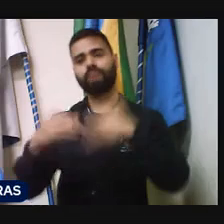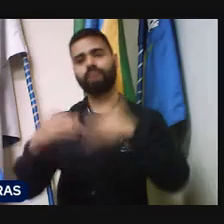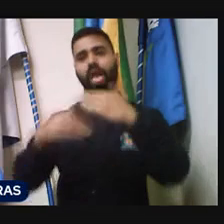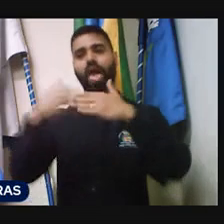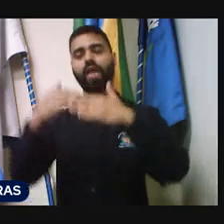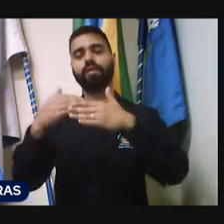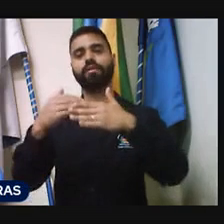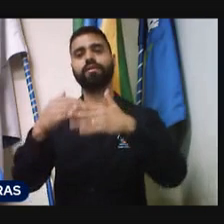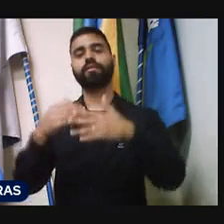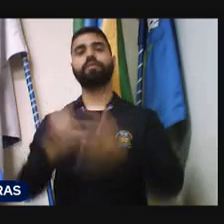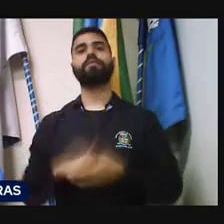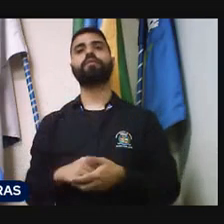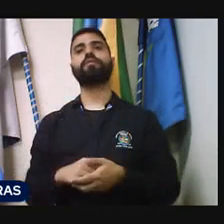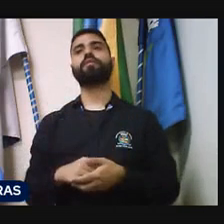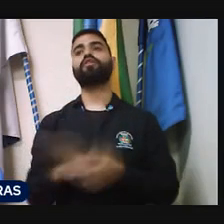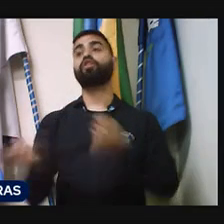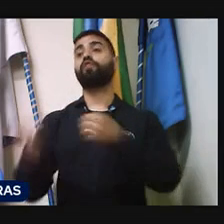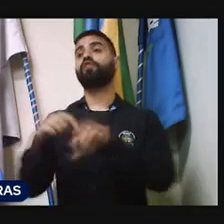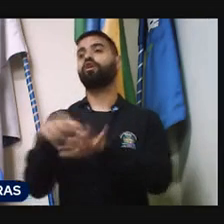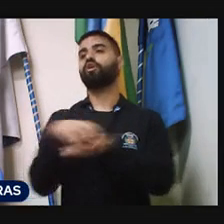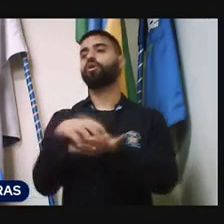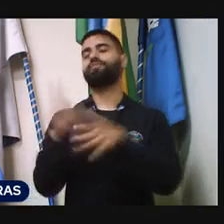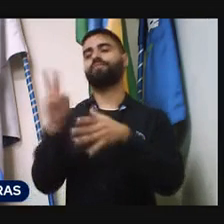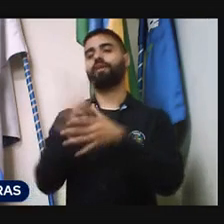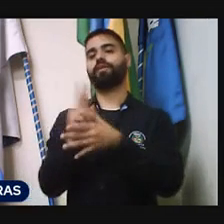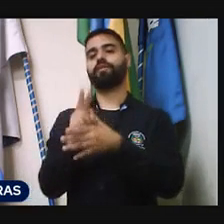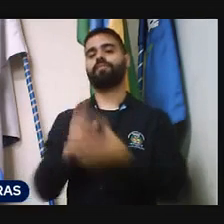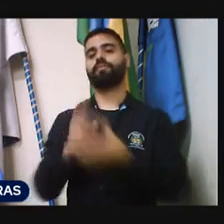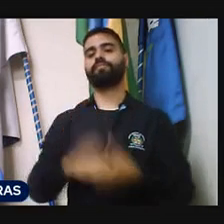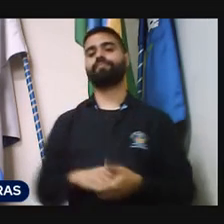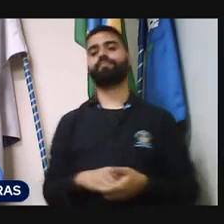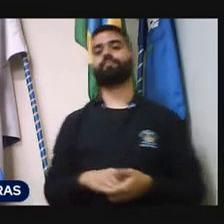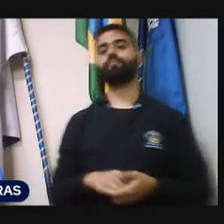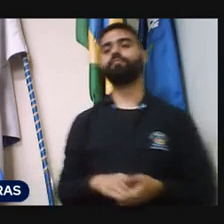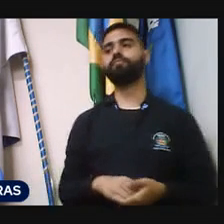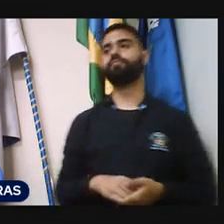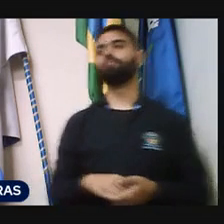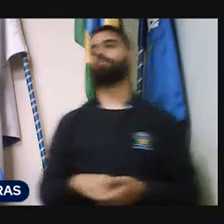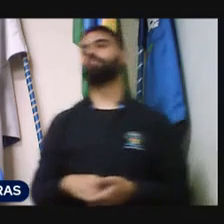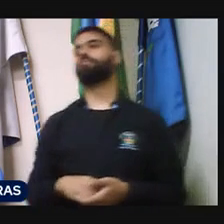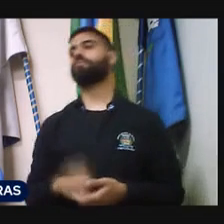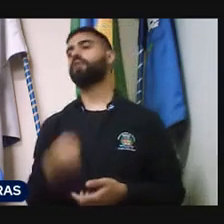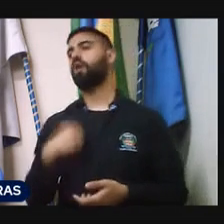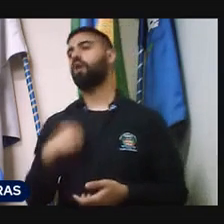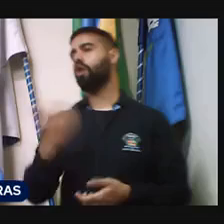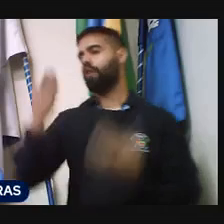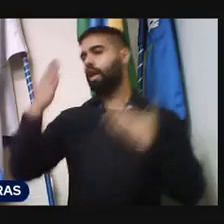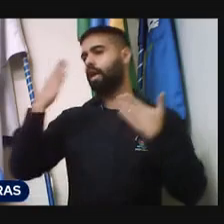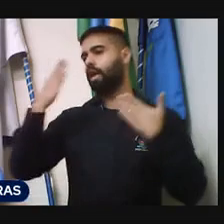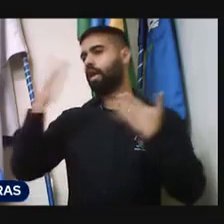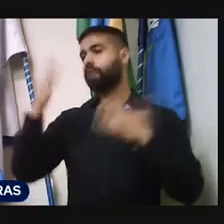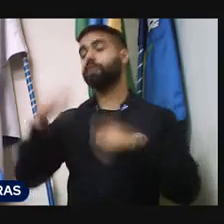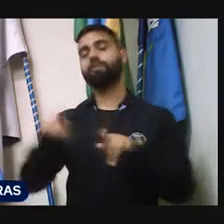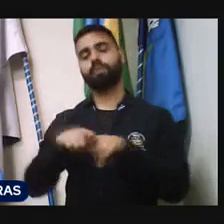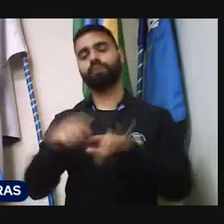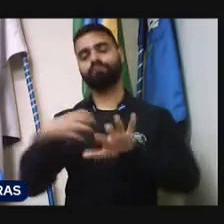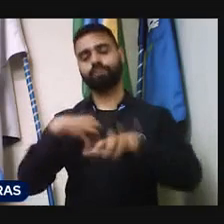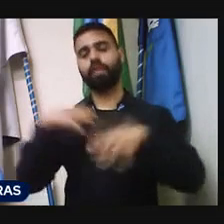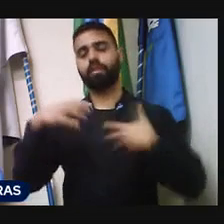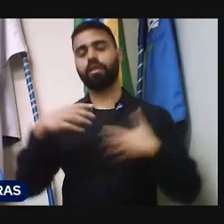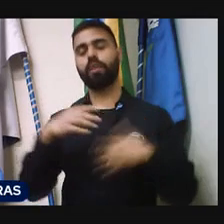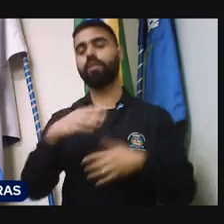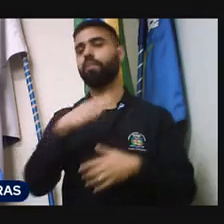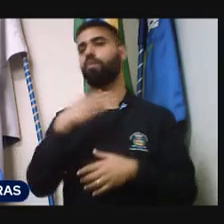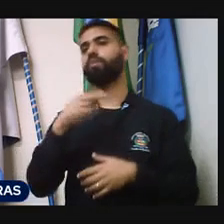construção desse processo todo de retomada pelo Valentino mais agradecer aí a solidariedade de todos aí pelo falecimento da minha avó